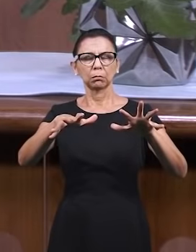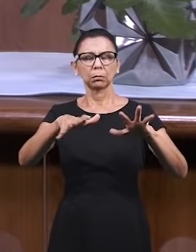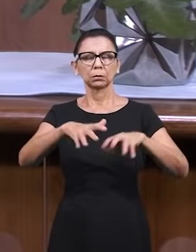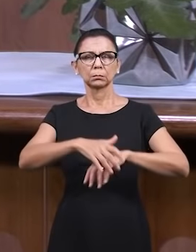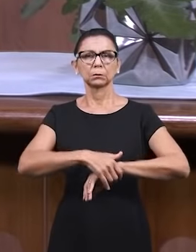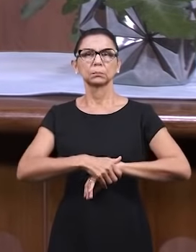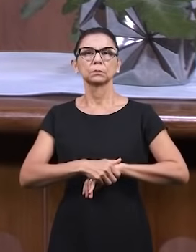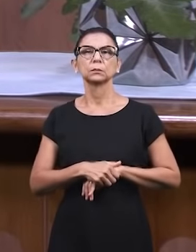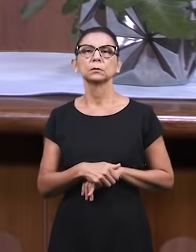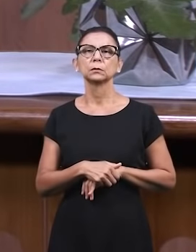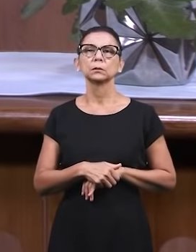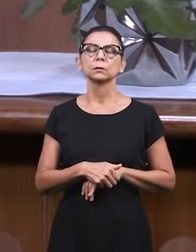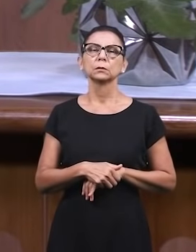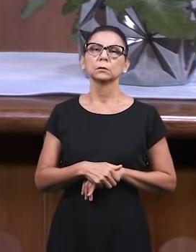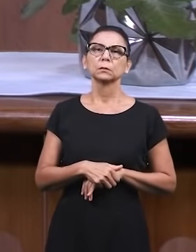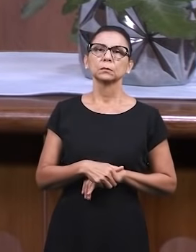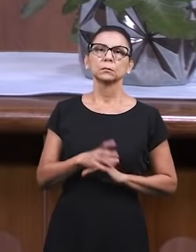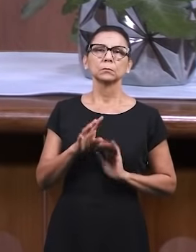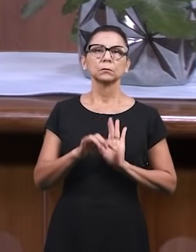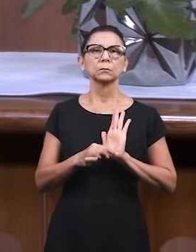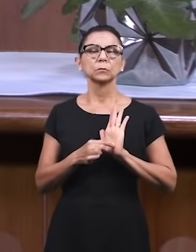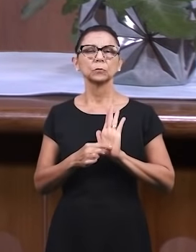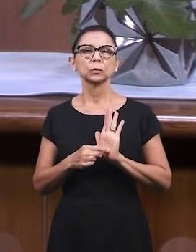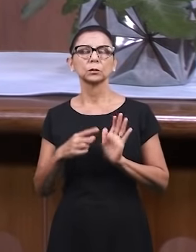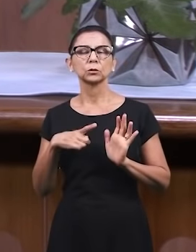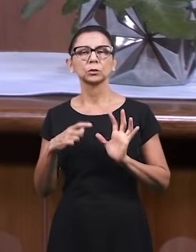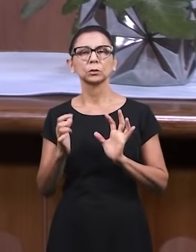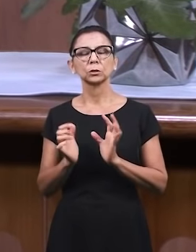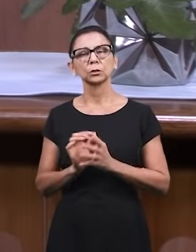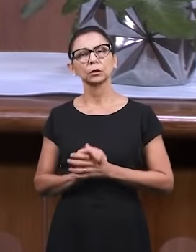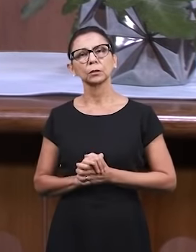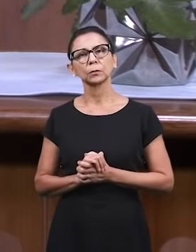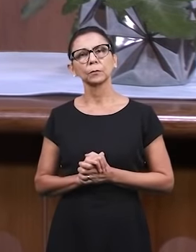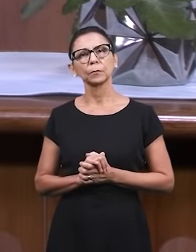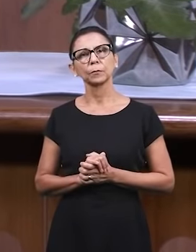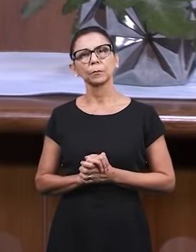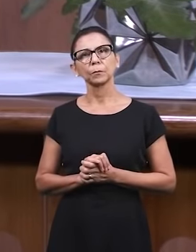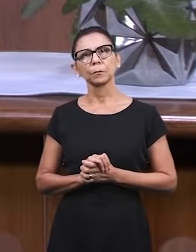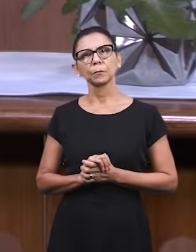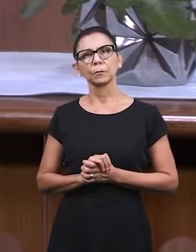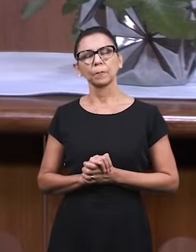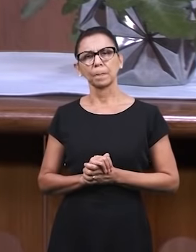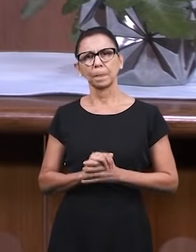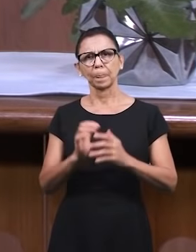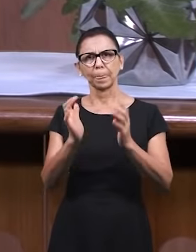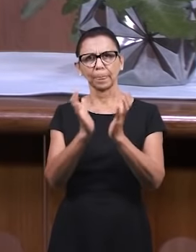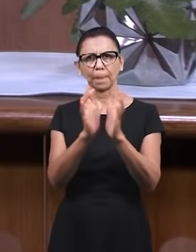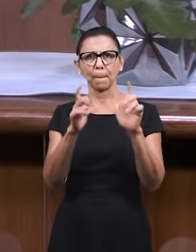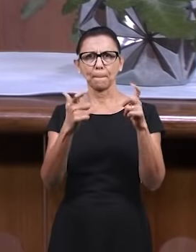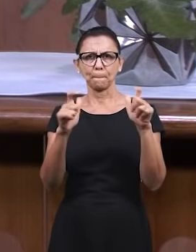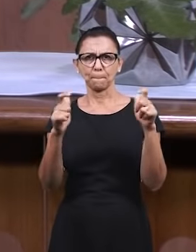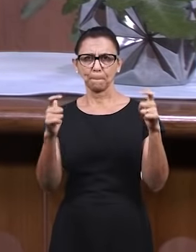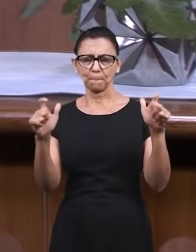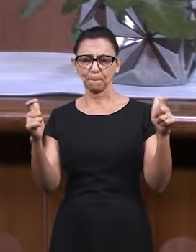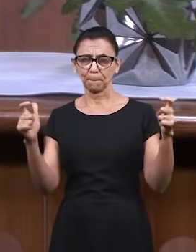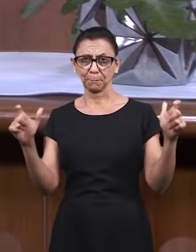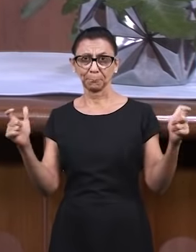E ali a palavra nos fala que havia um grupo, era um grupo muito grande,